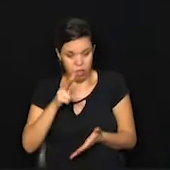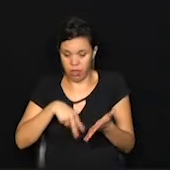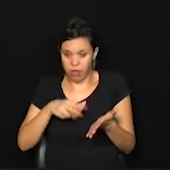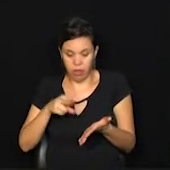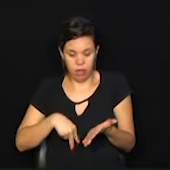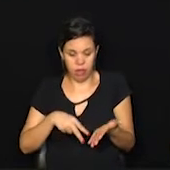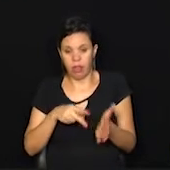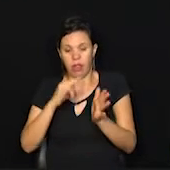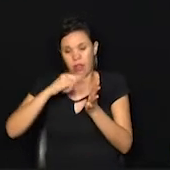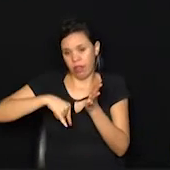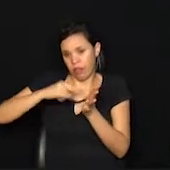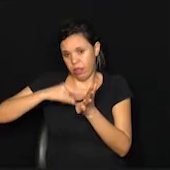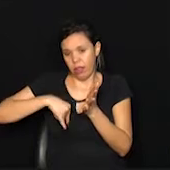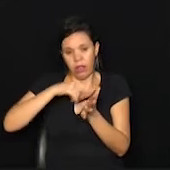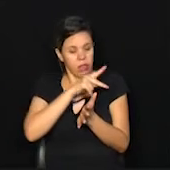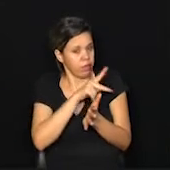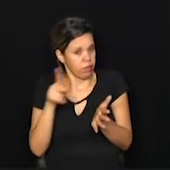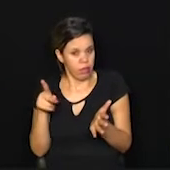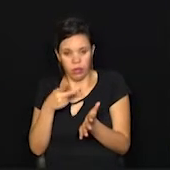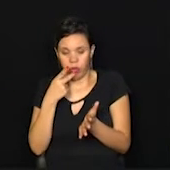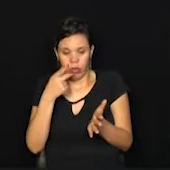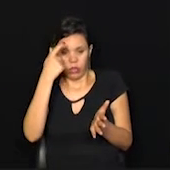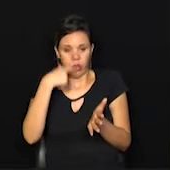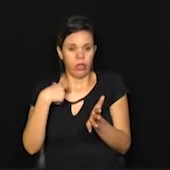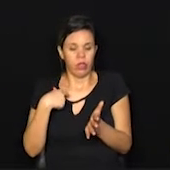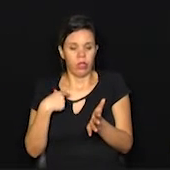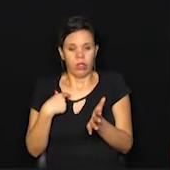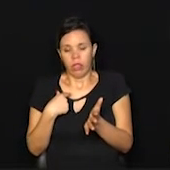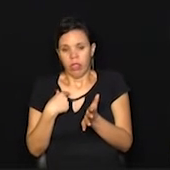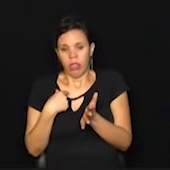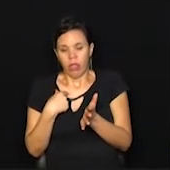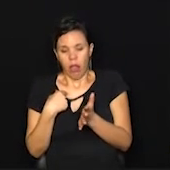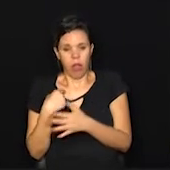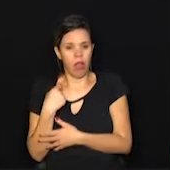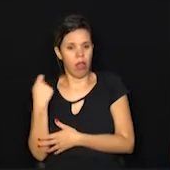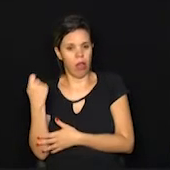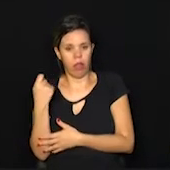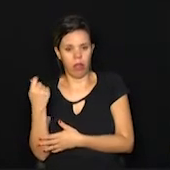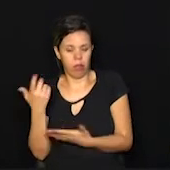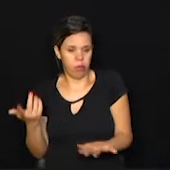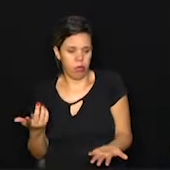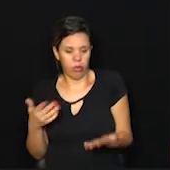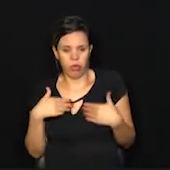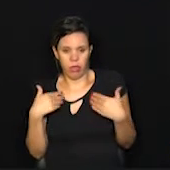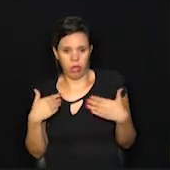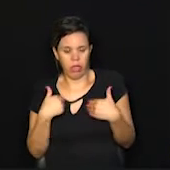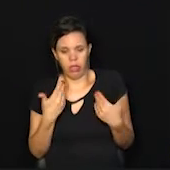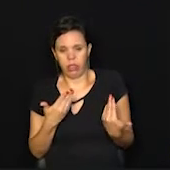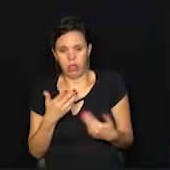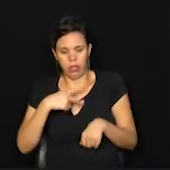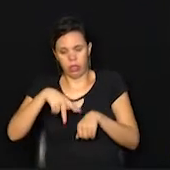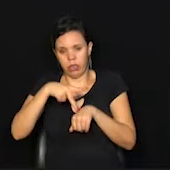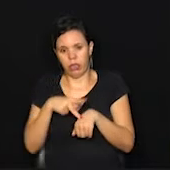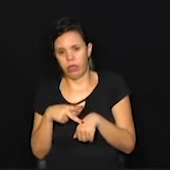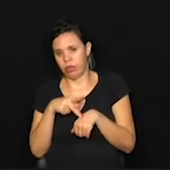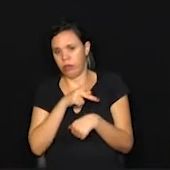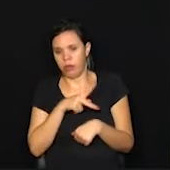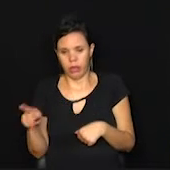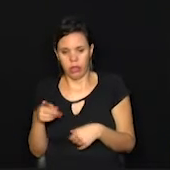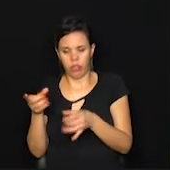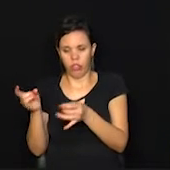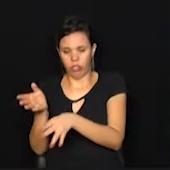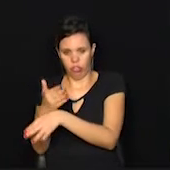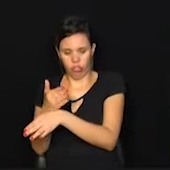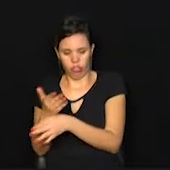uma declaração do presidente dizendo que está em Porto Alegre ele diz que o país está acéfala como se o presidente vs